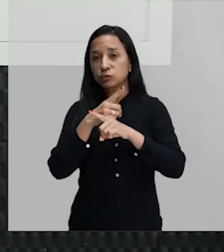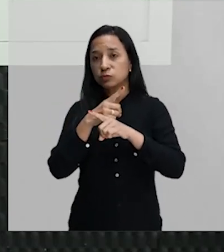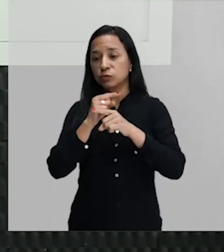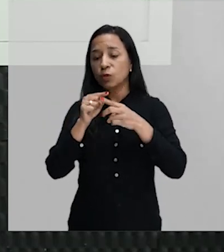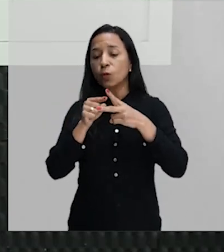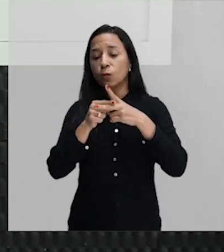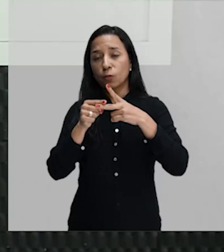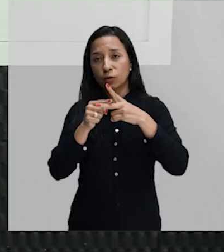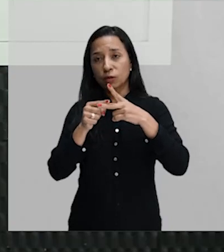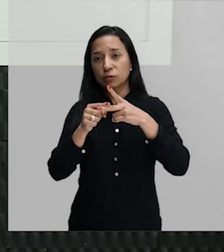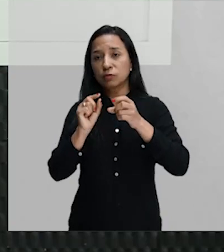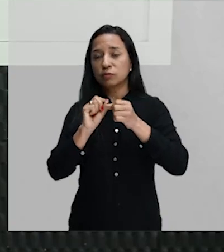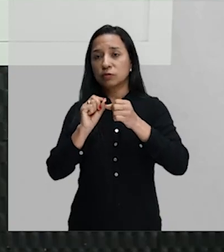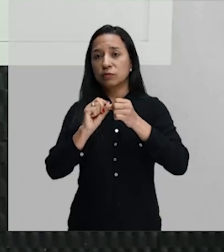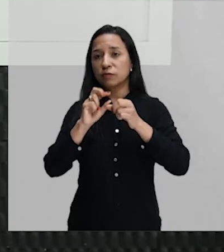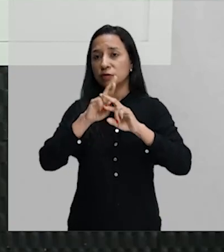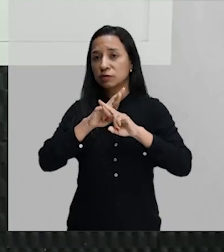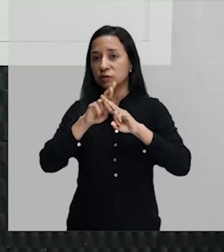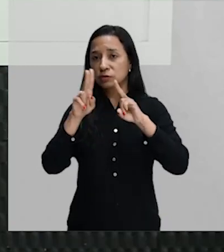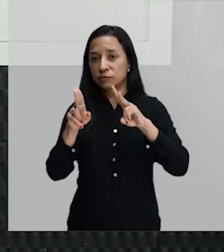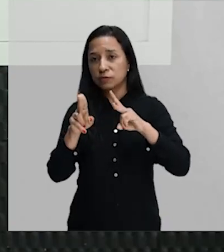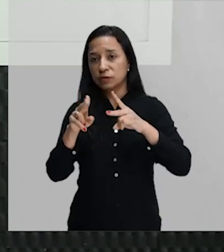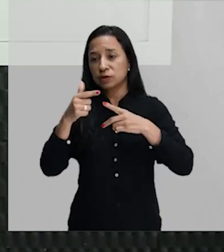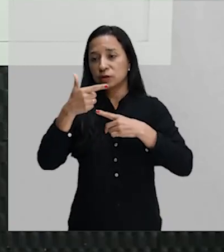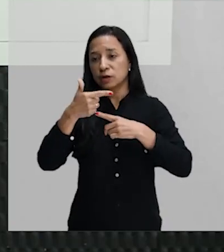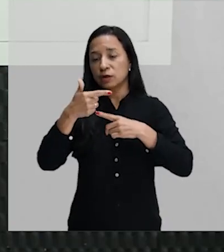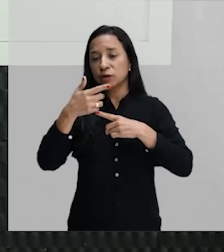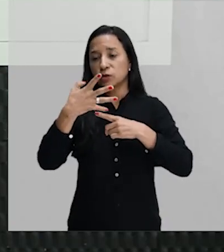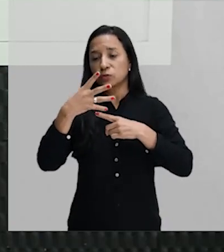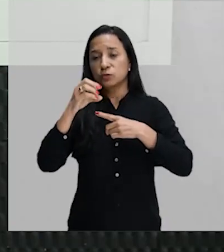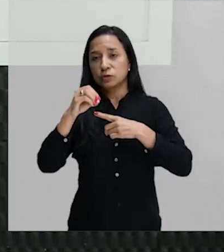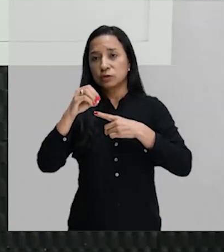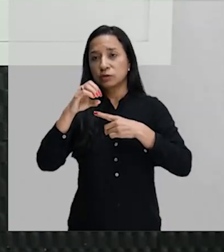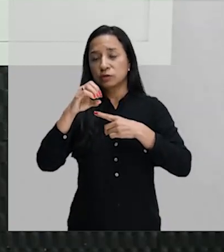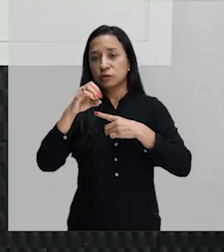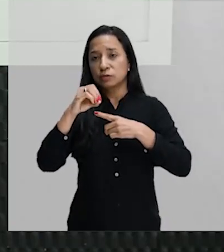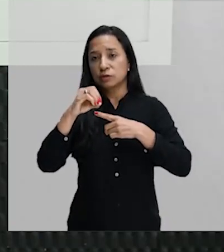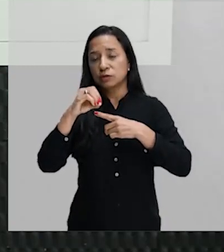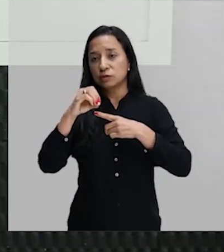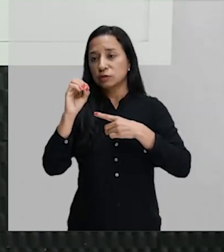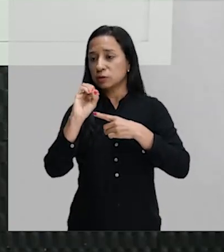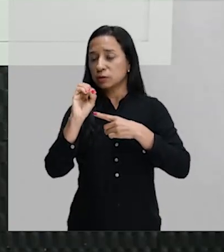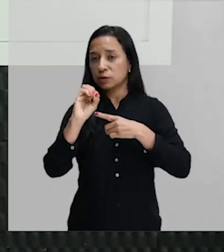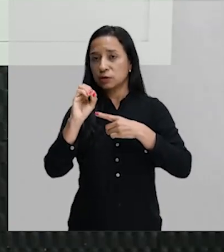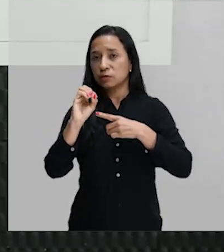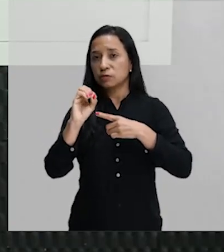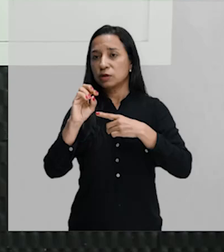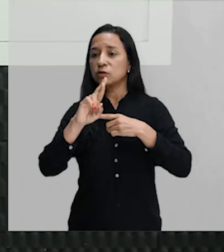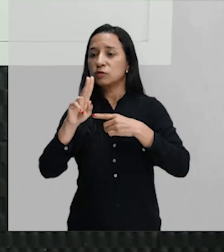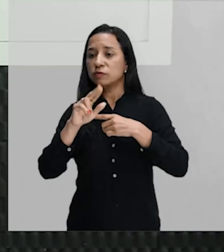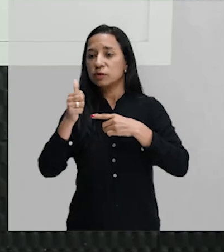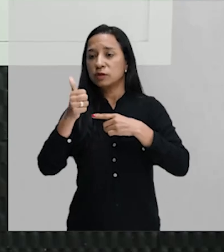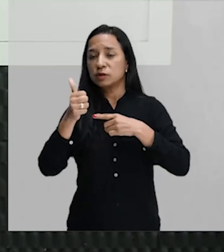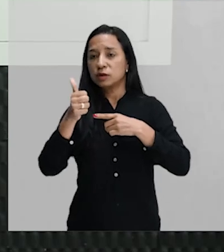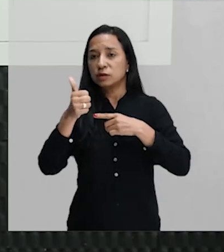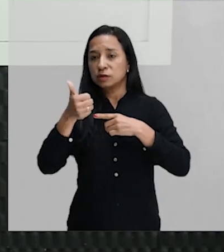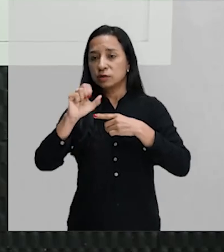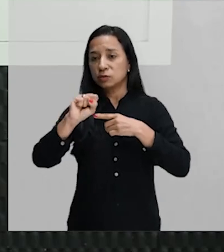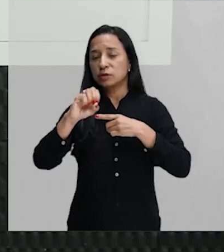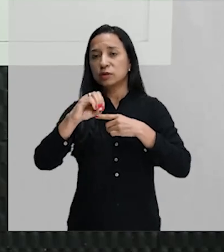a diferença de 240 por ele, essa diferença dá 180. Então, quem que eu subtraio